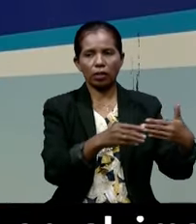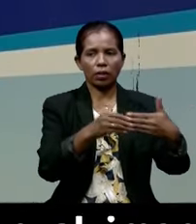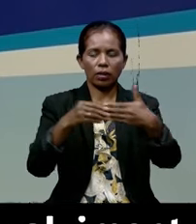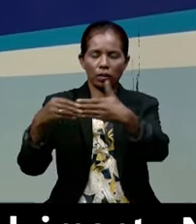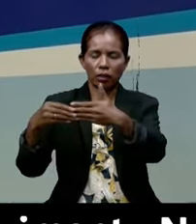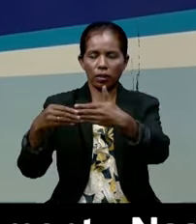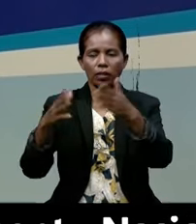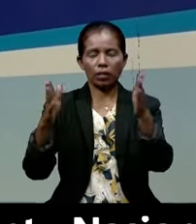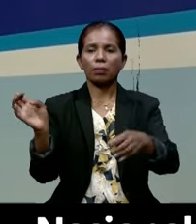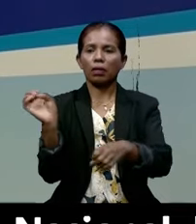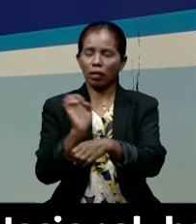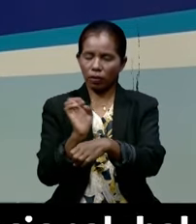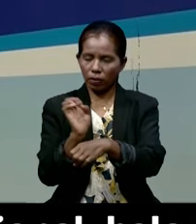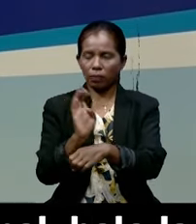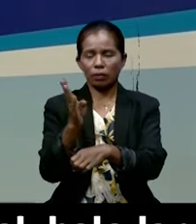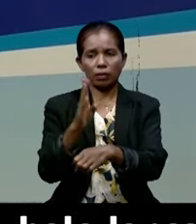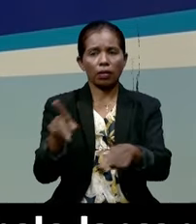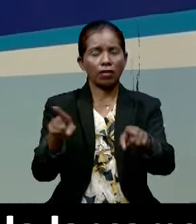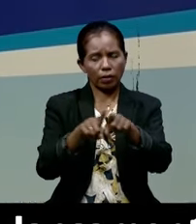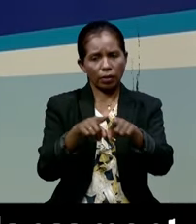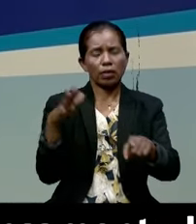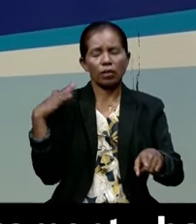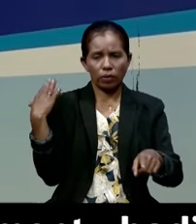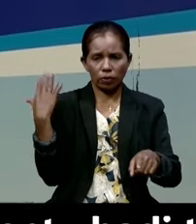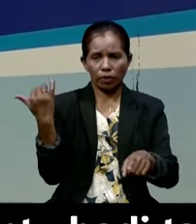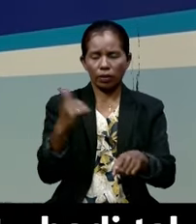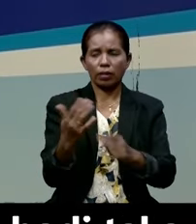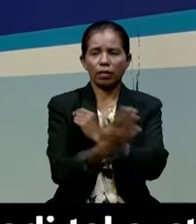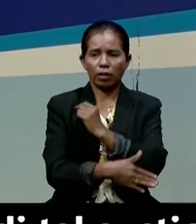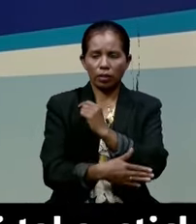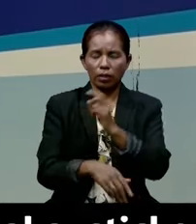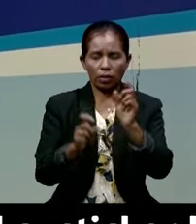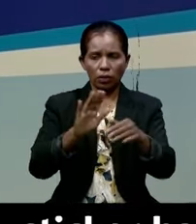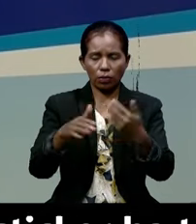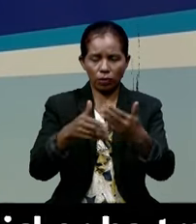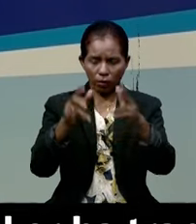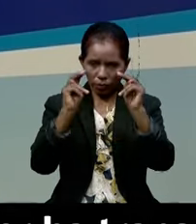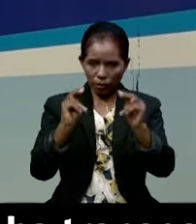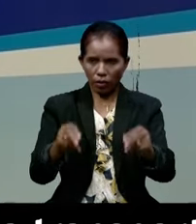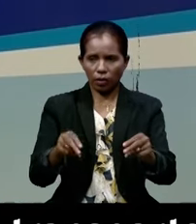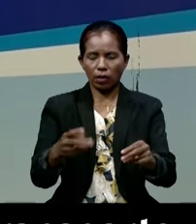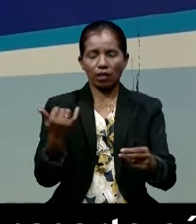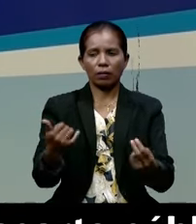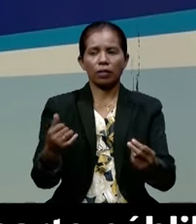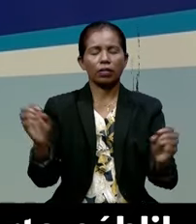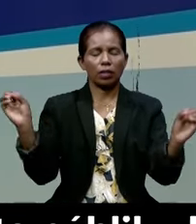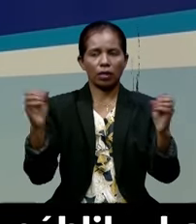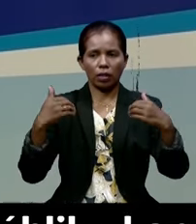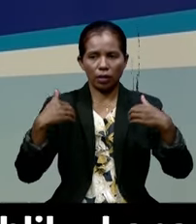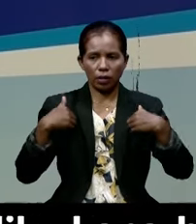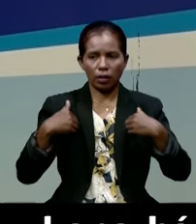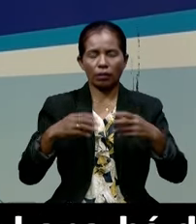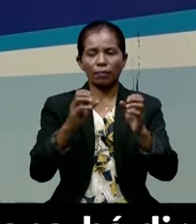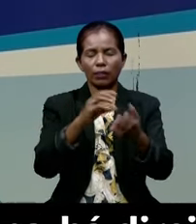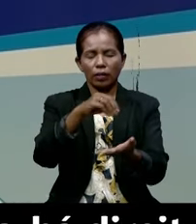em economia azul, que é uma nação jovem, 22 anos, é uma nação que tem tudo o que é preciso, agora só falta é criar uma